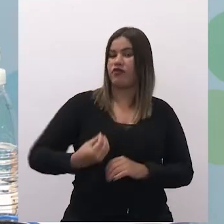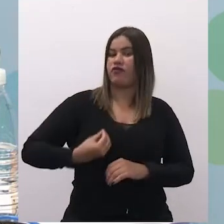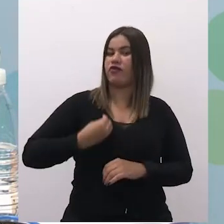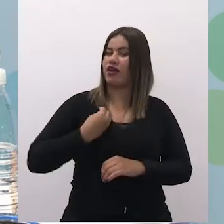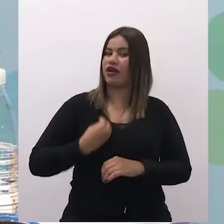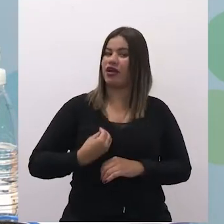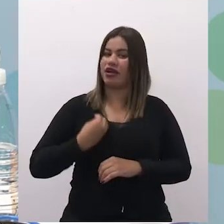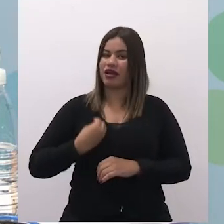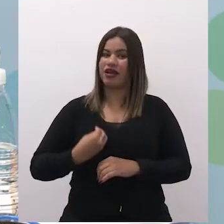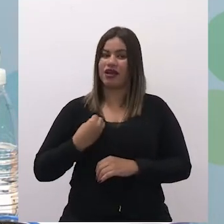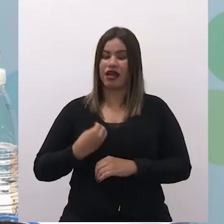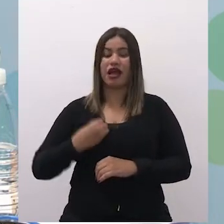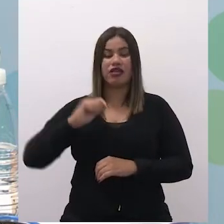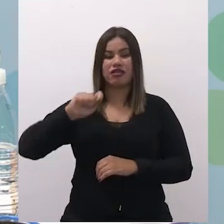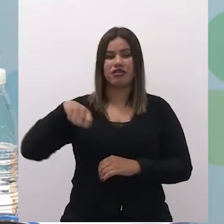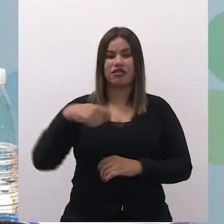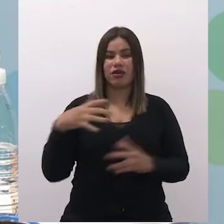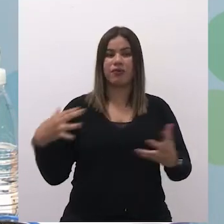a tornar-se cidadão.